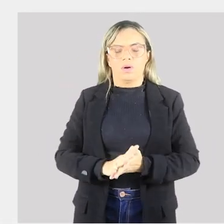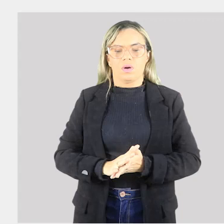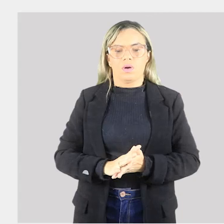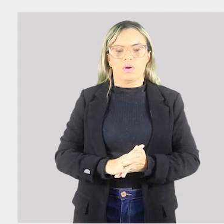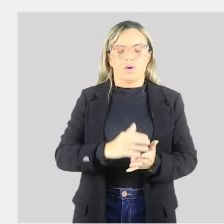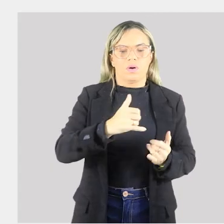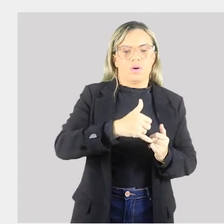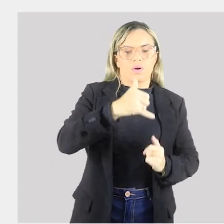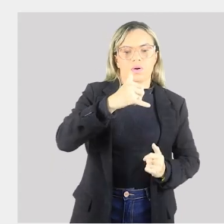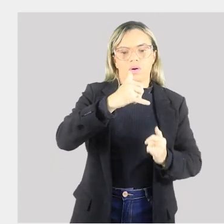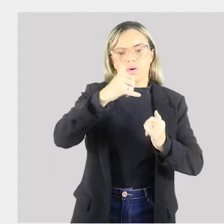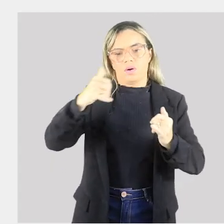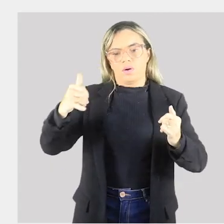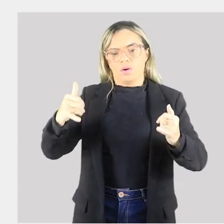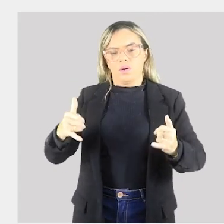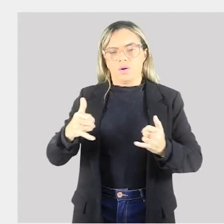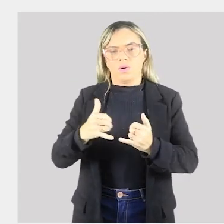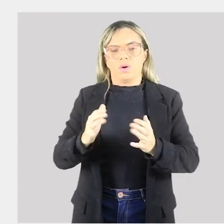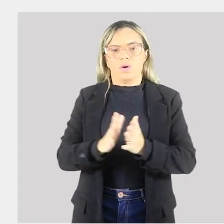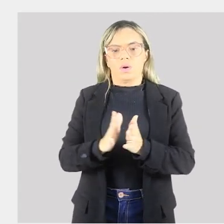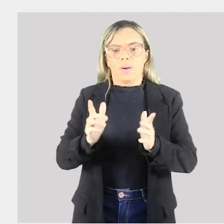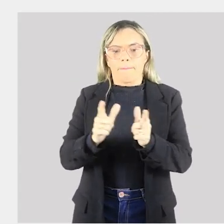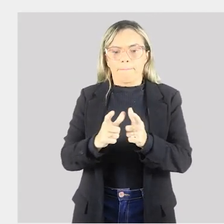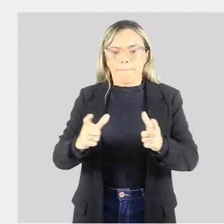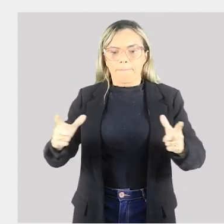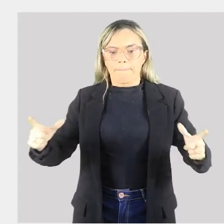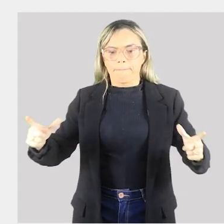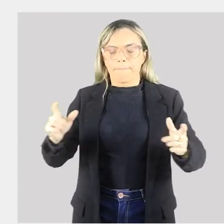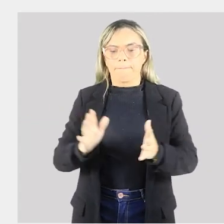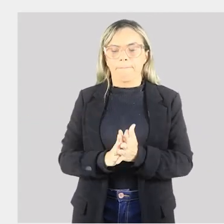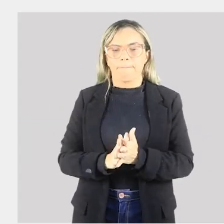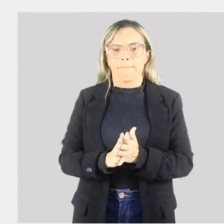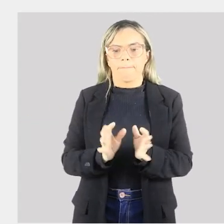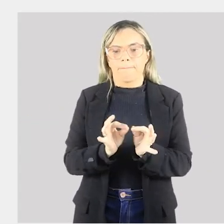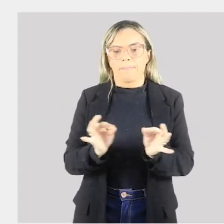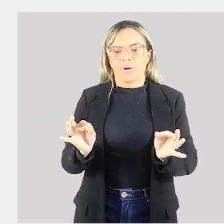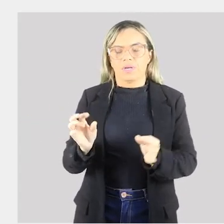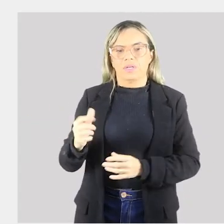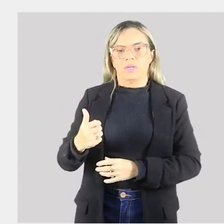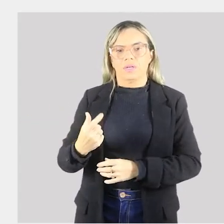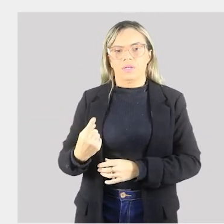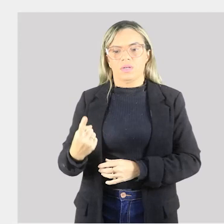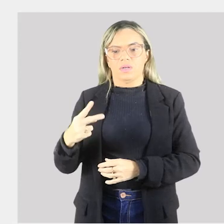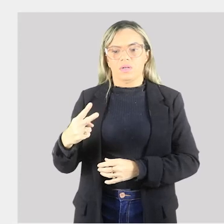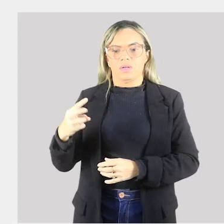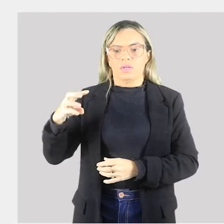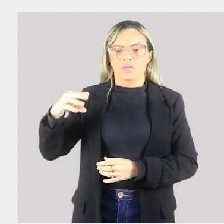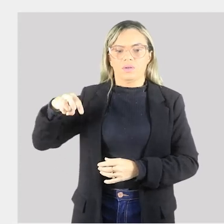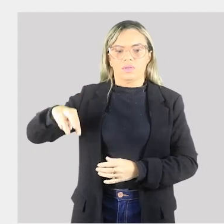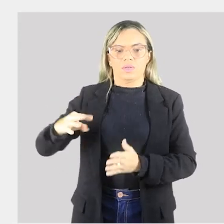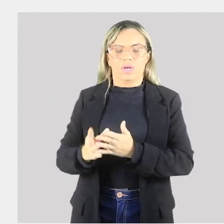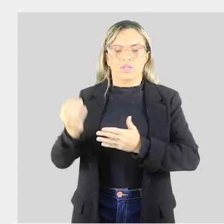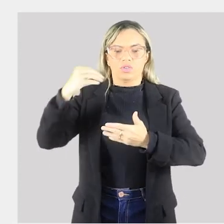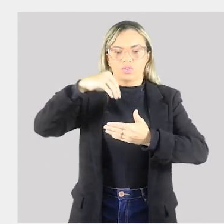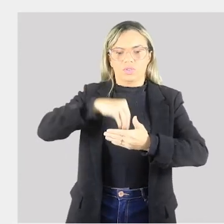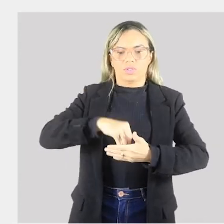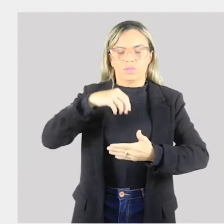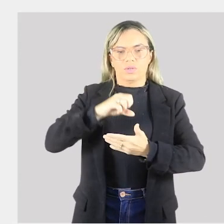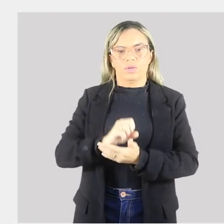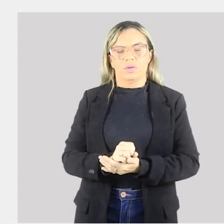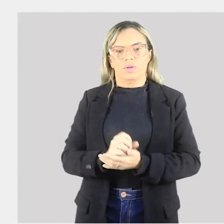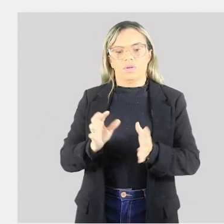A aresta do cubo maior mede 12. E a do cubo menor, que é interno, mede 8.